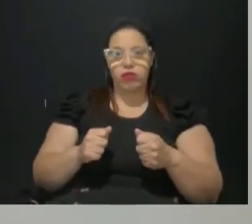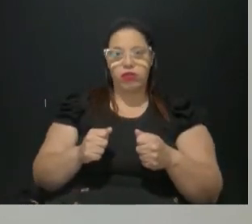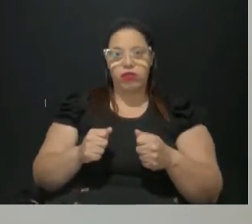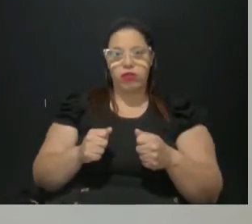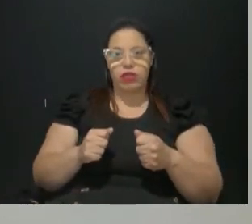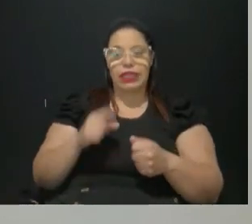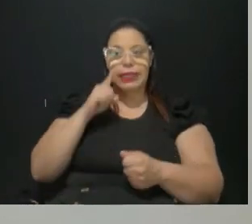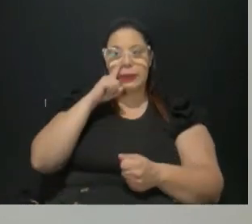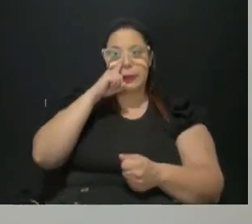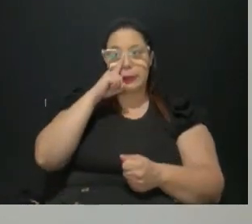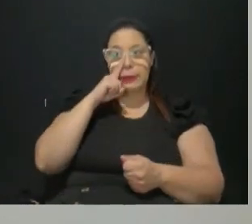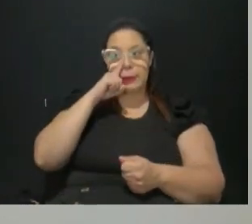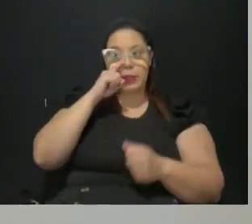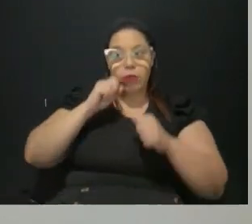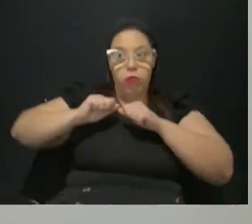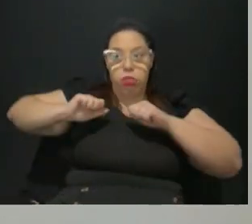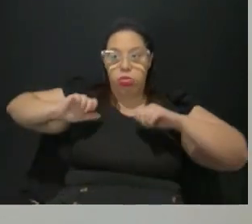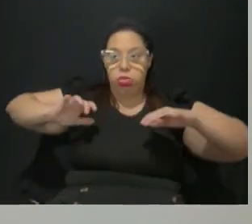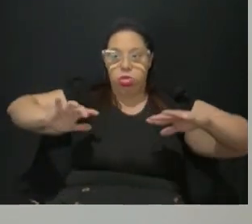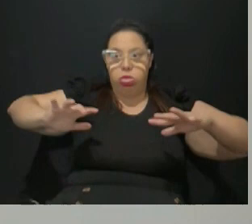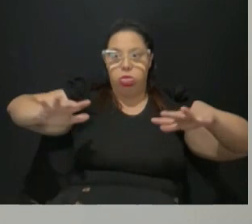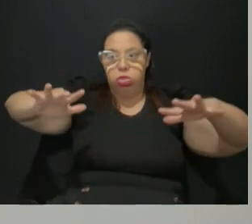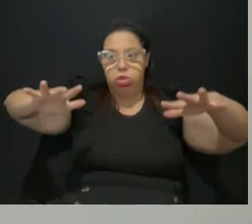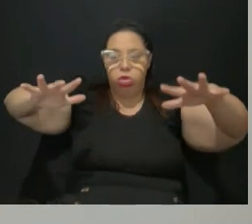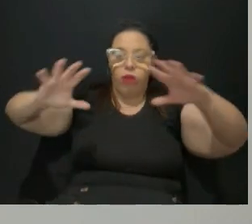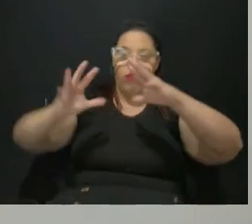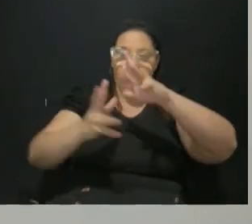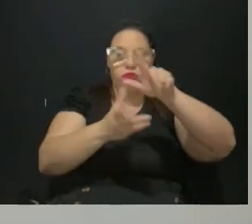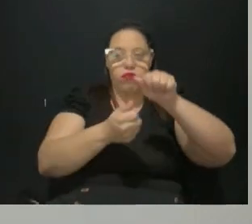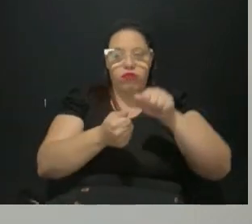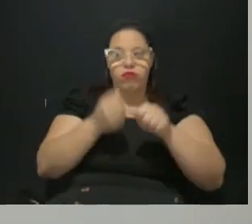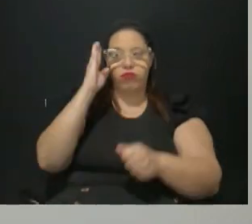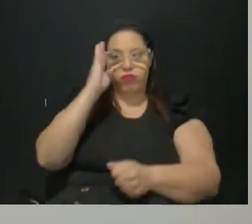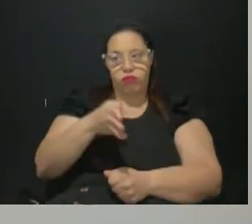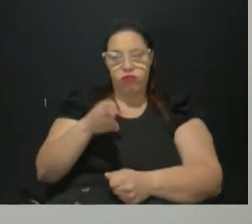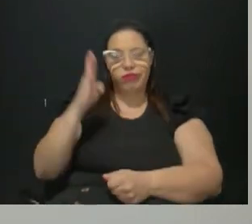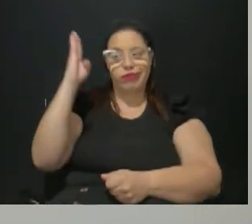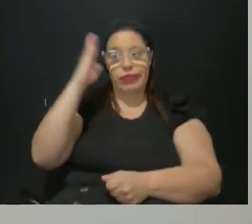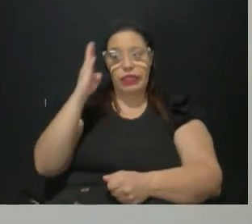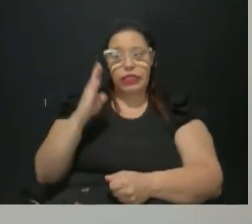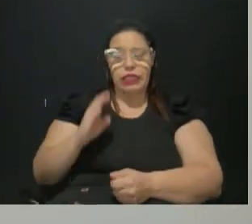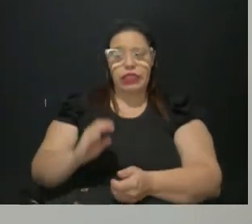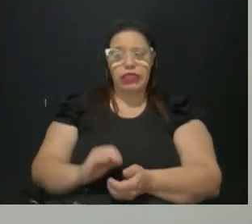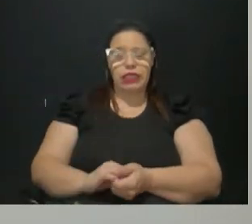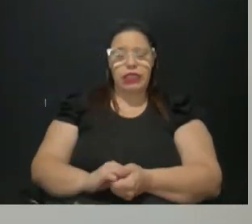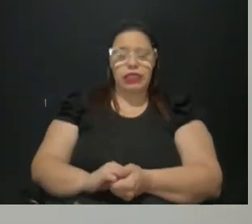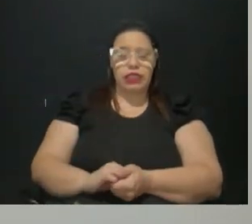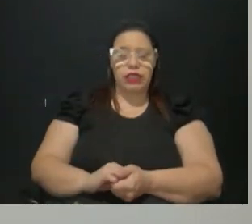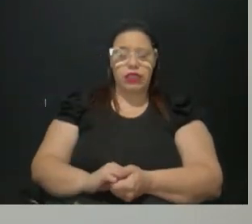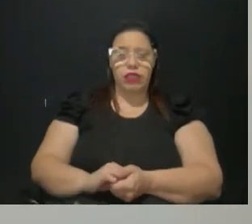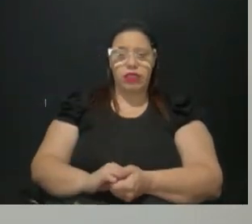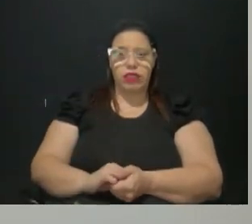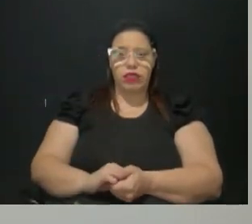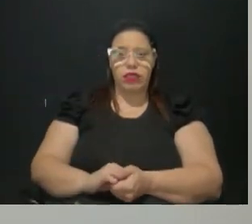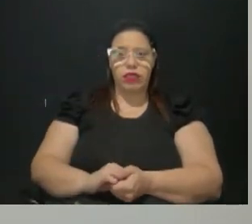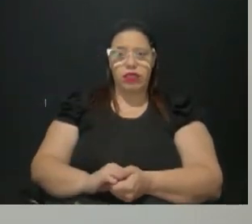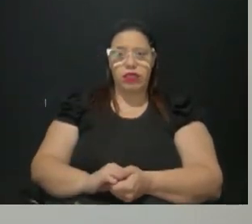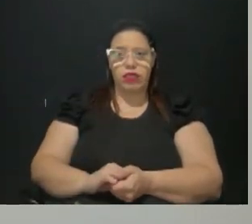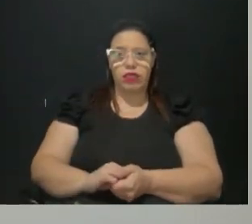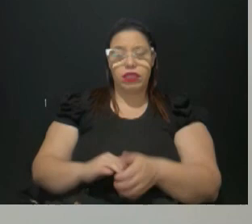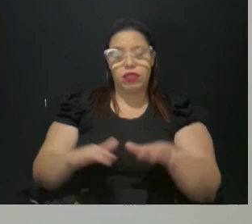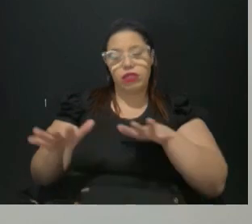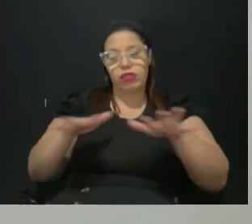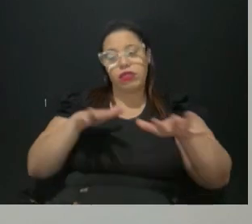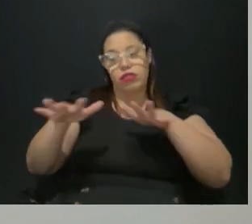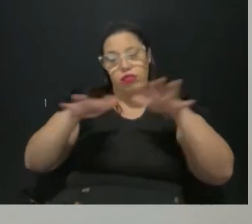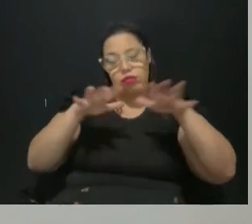com um risco de agravamento, de espalhamento aí por todo o mundo, incluindo o Brasil, devido à